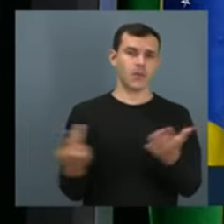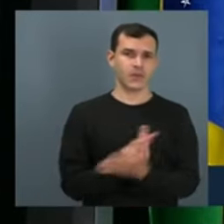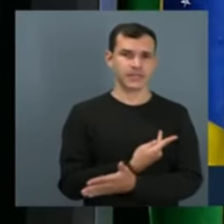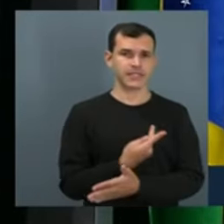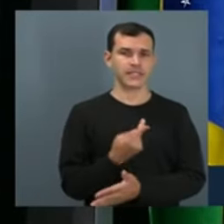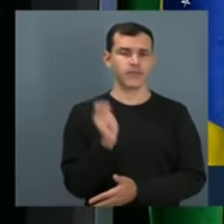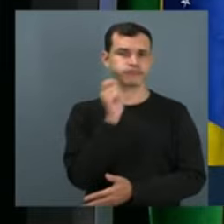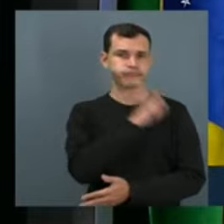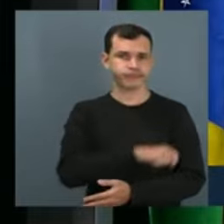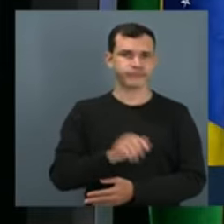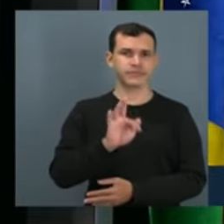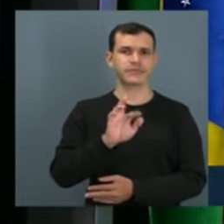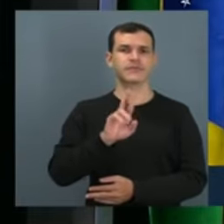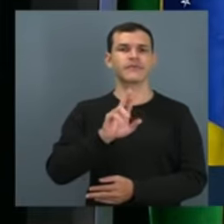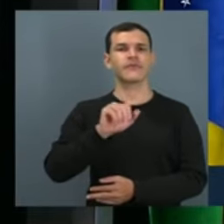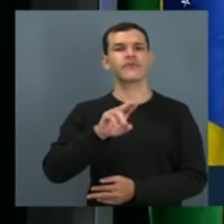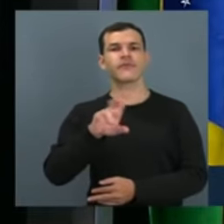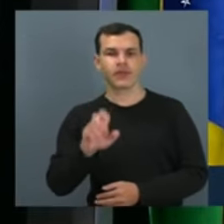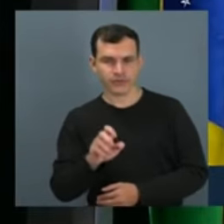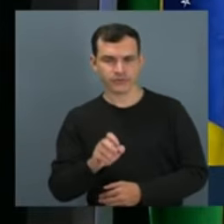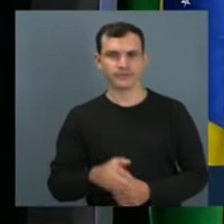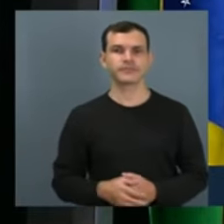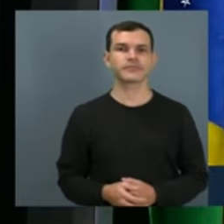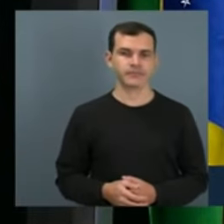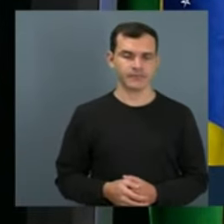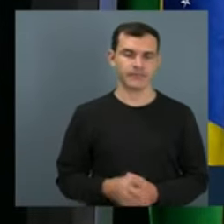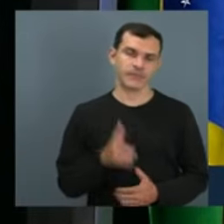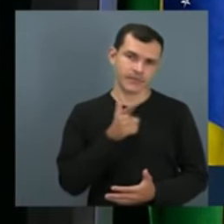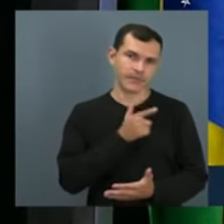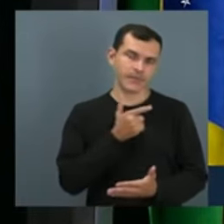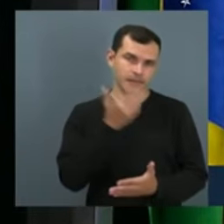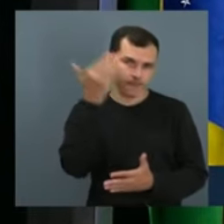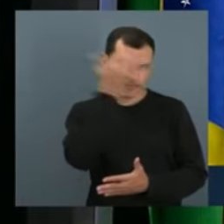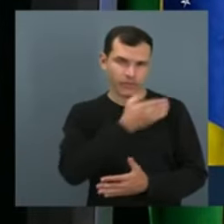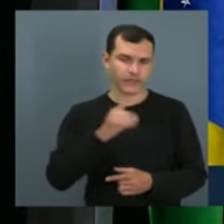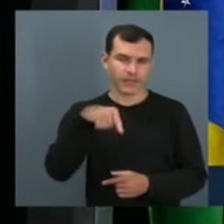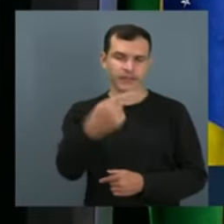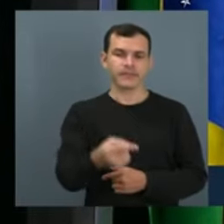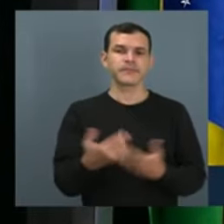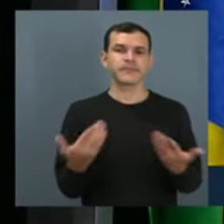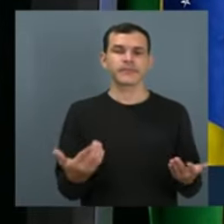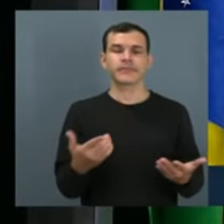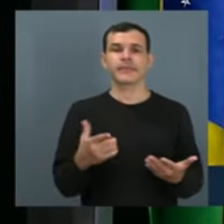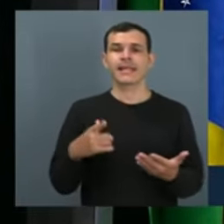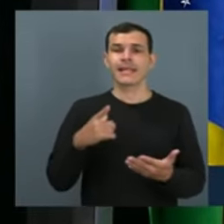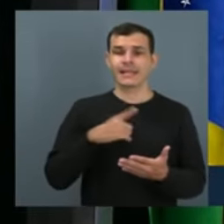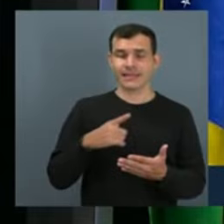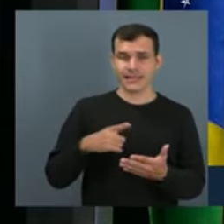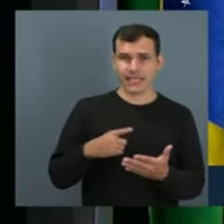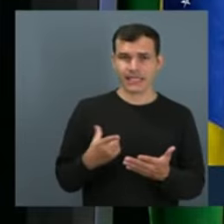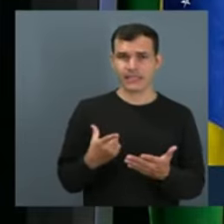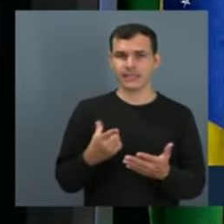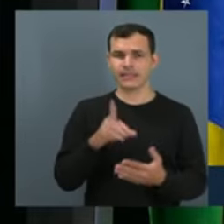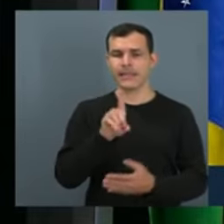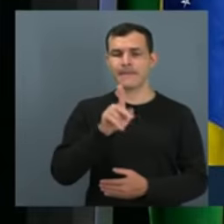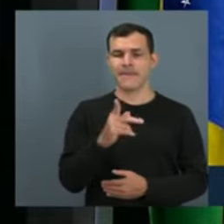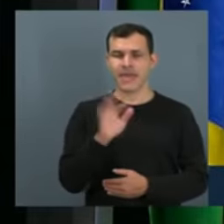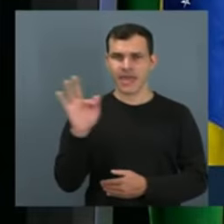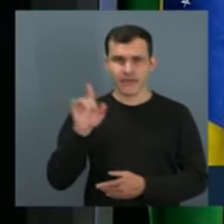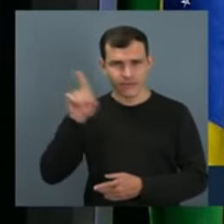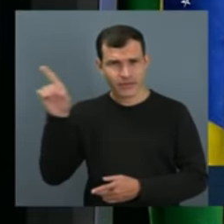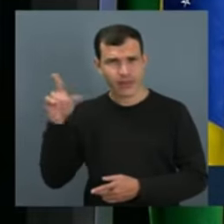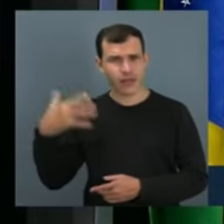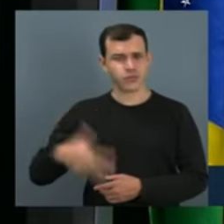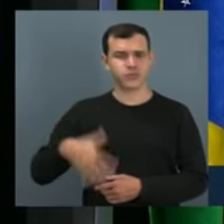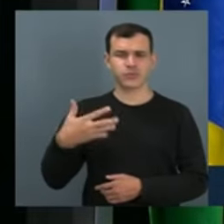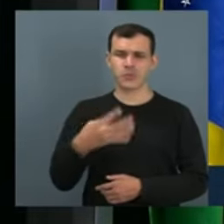depois confirmada. A DPF 442 é uma aberração jurídica. Eu só tenho que pedir desculpa